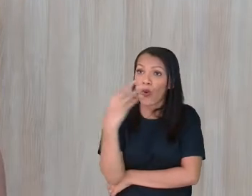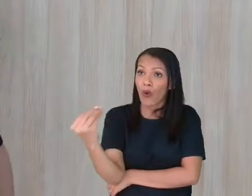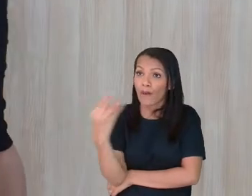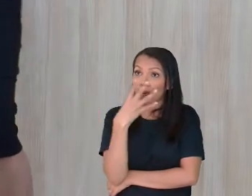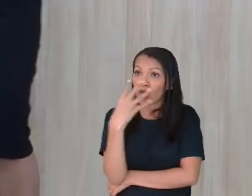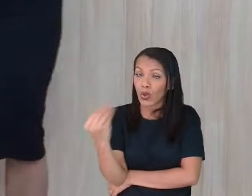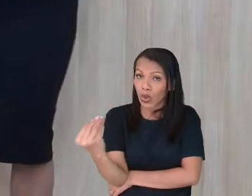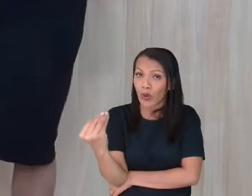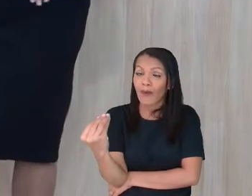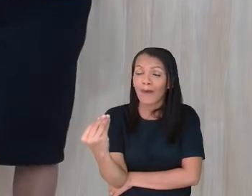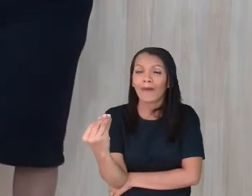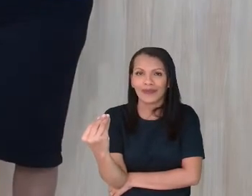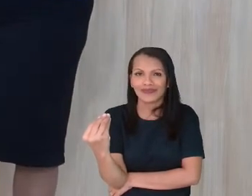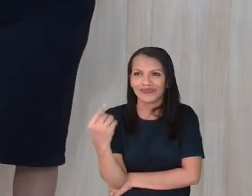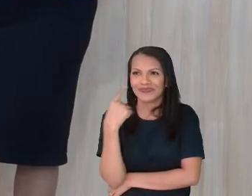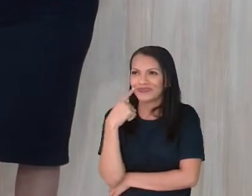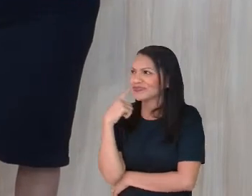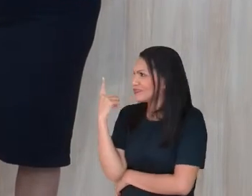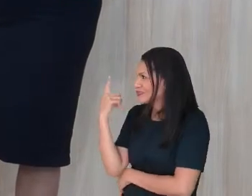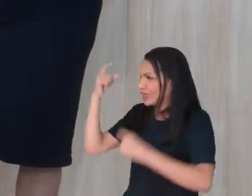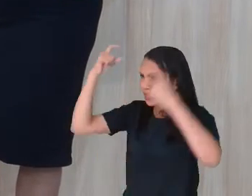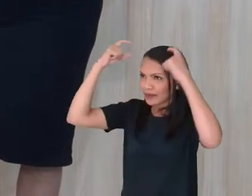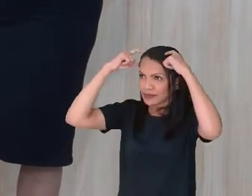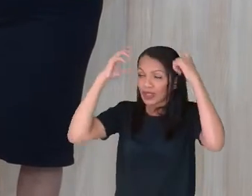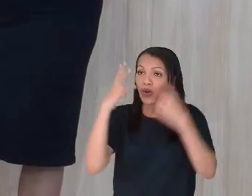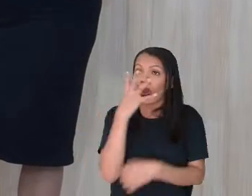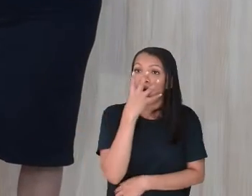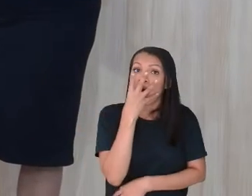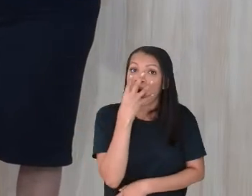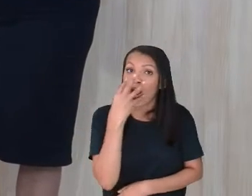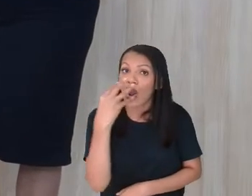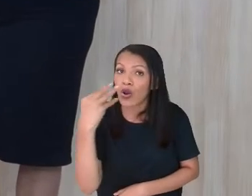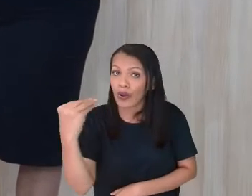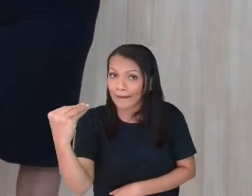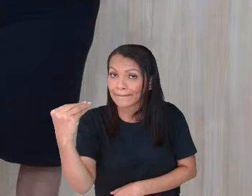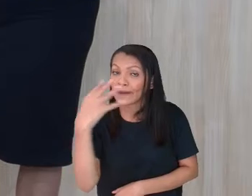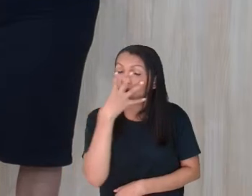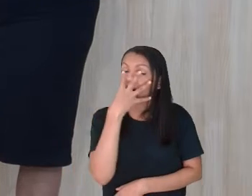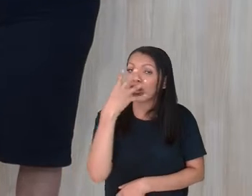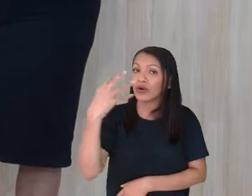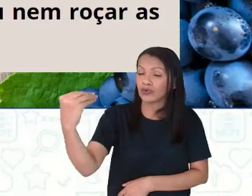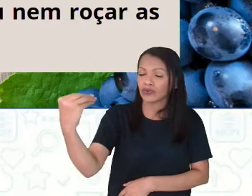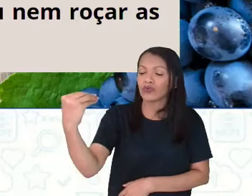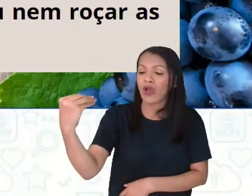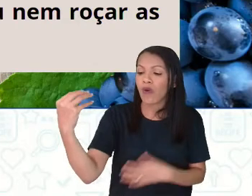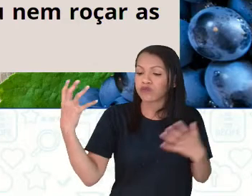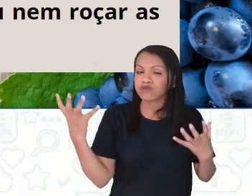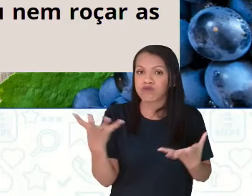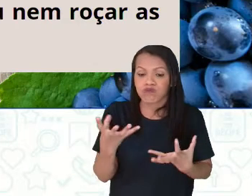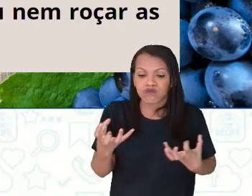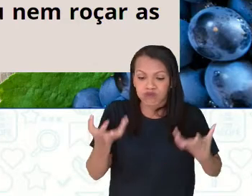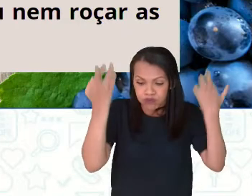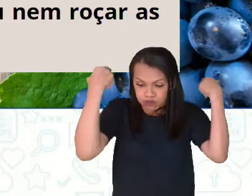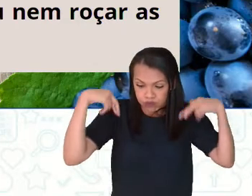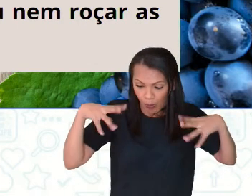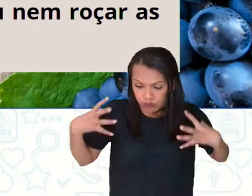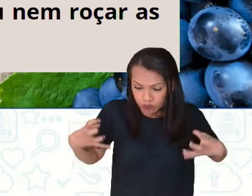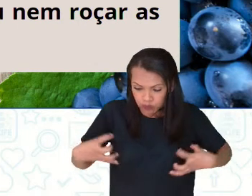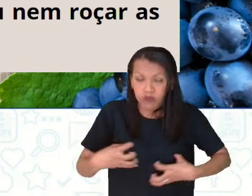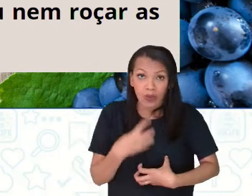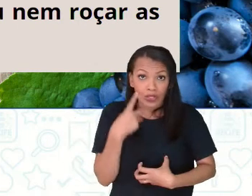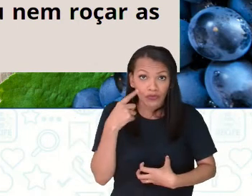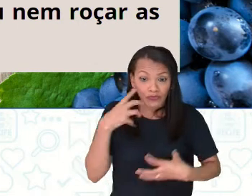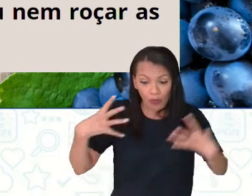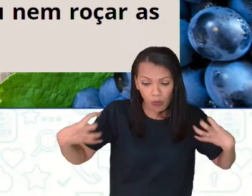ovelhinha. Bem literal, né? Bem literal, ó. A raposa e as uvas. De repente, a raposa, esfomeada